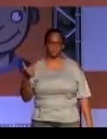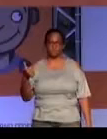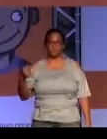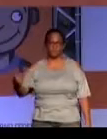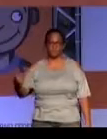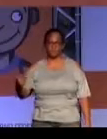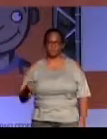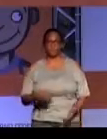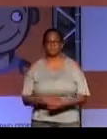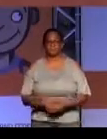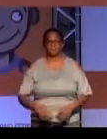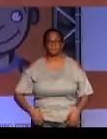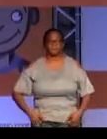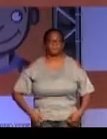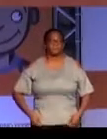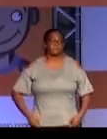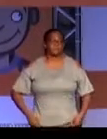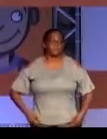2017.